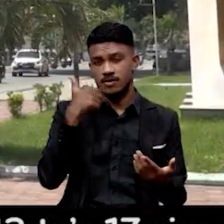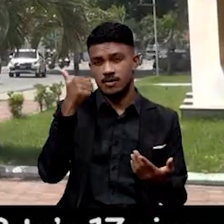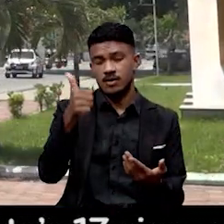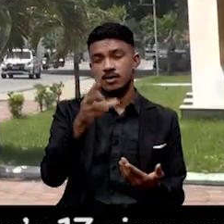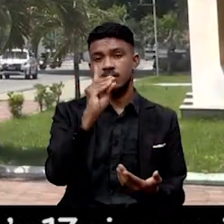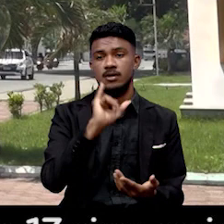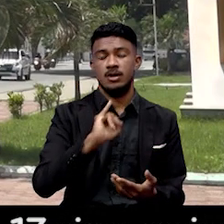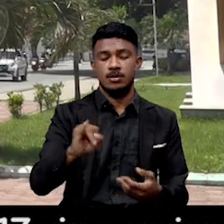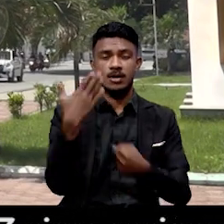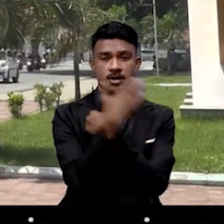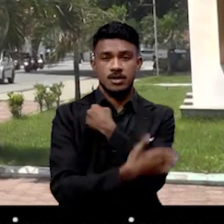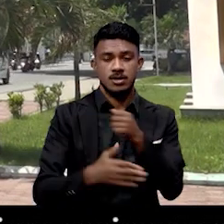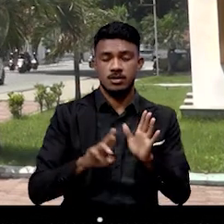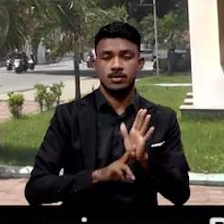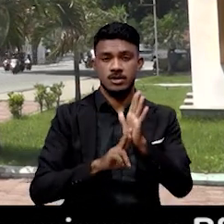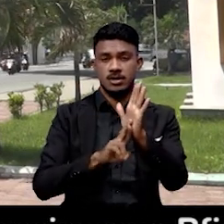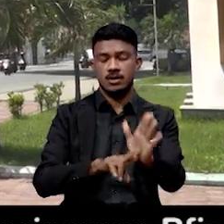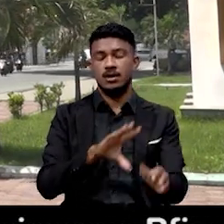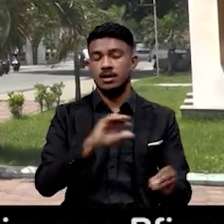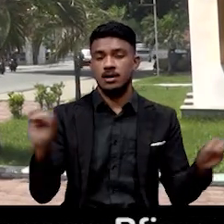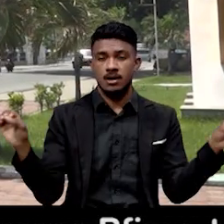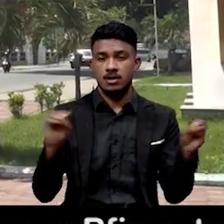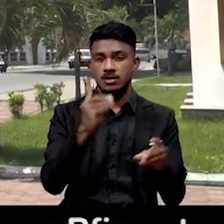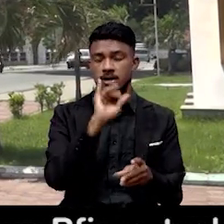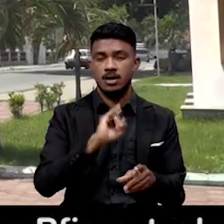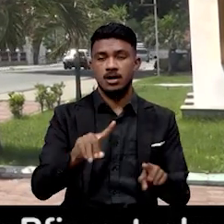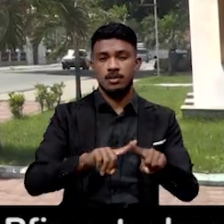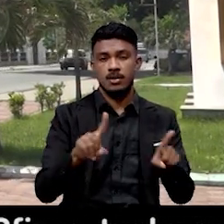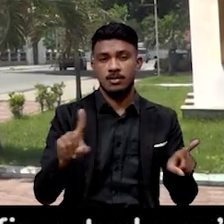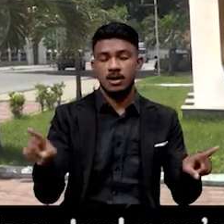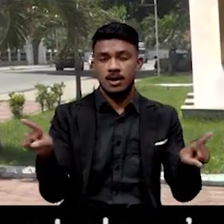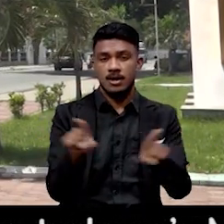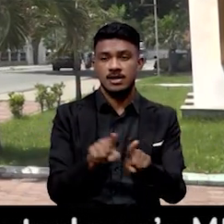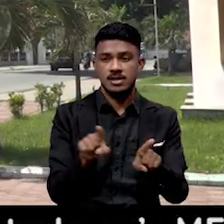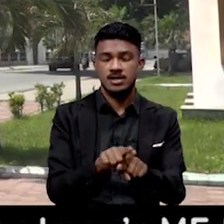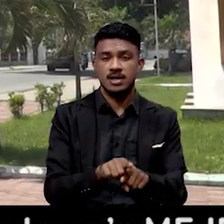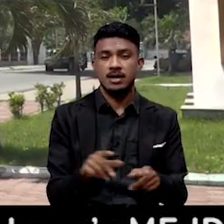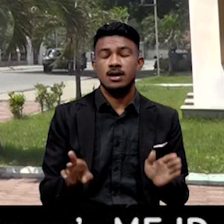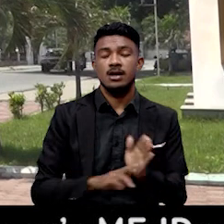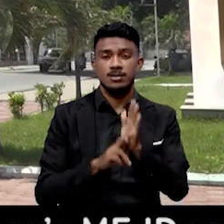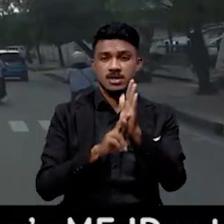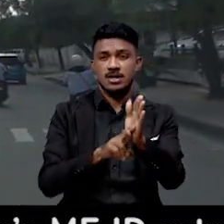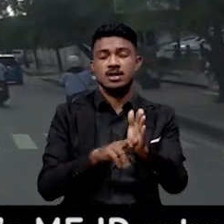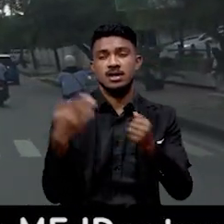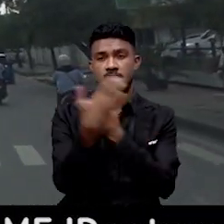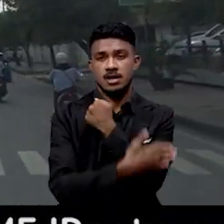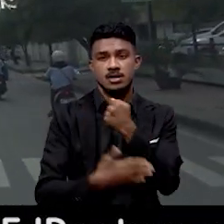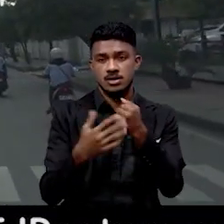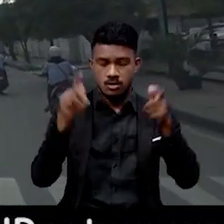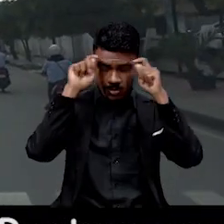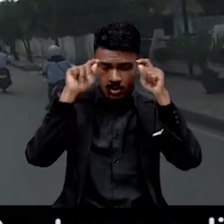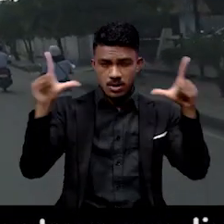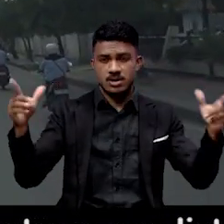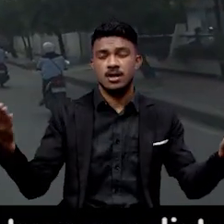capital banasaun. Tamba dili laos dili deit, mai be dili hanesan sidadi no kapital nasaun niang,